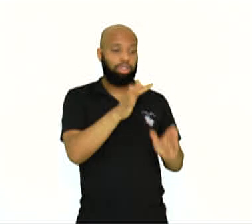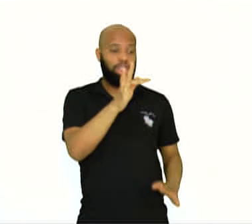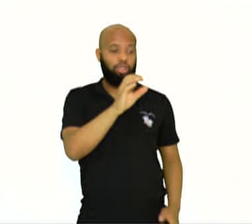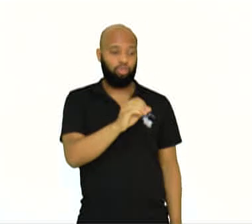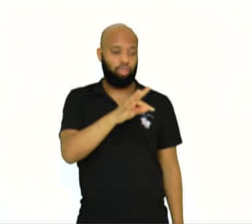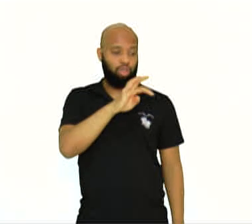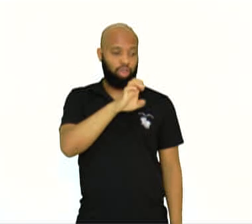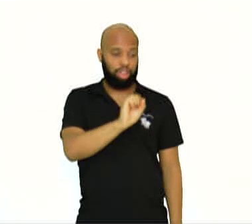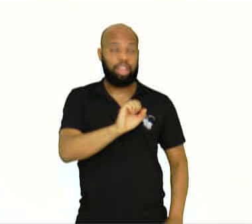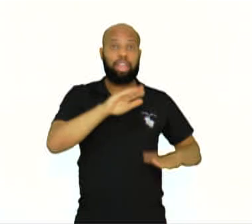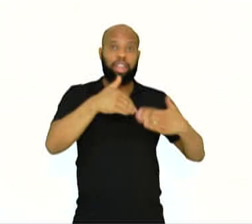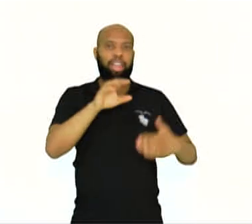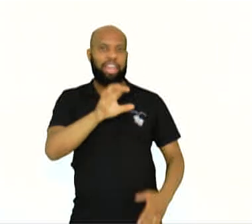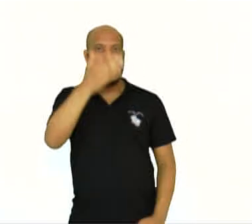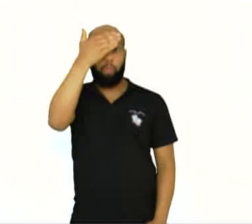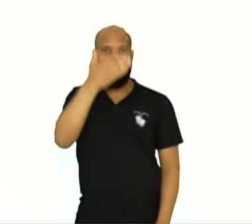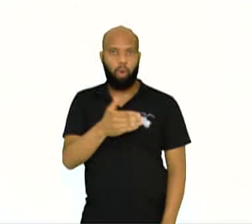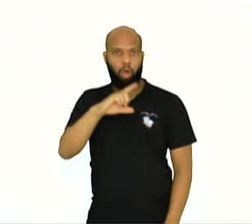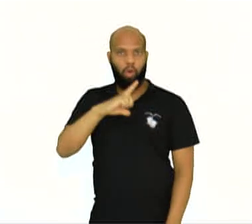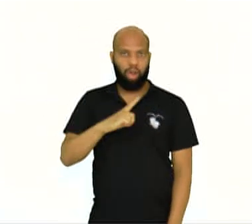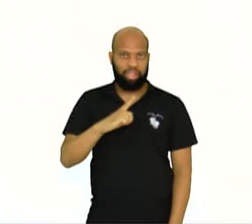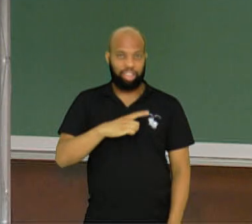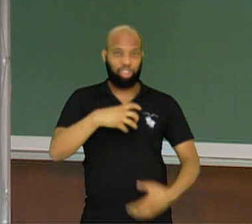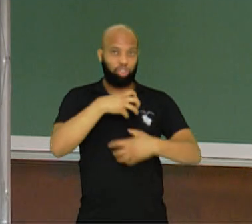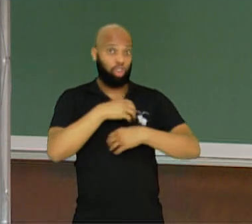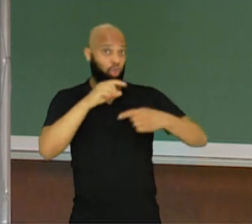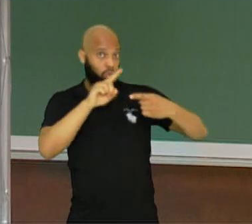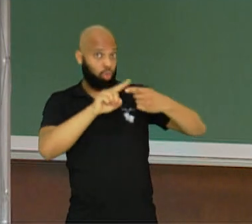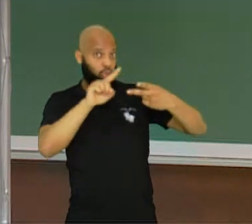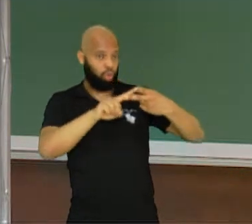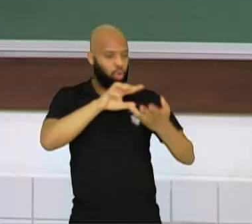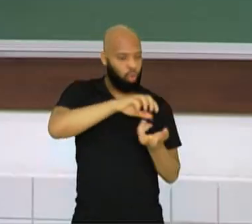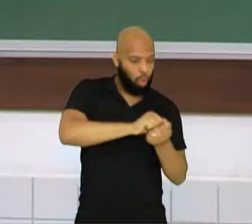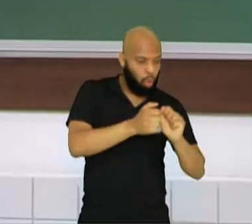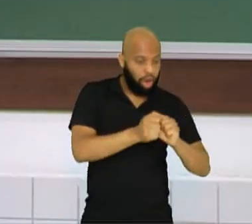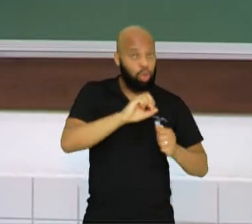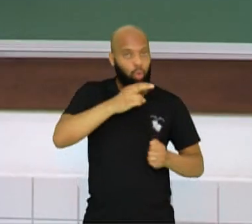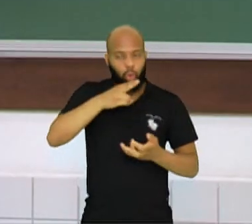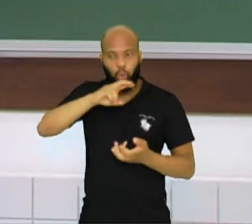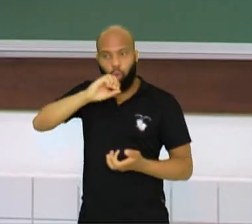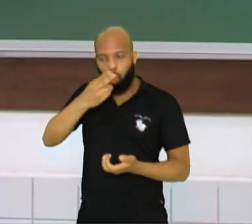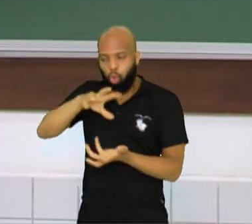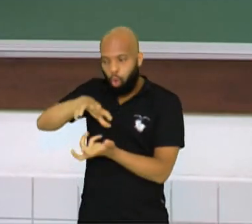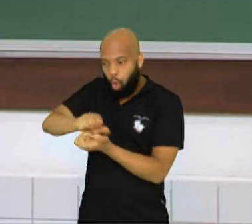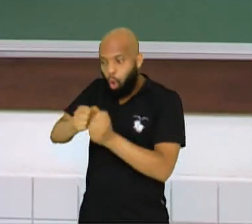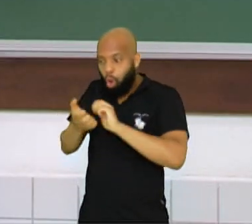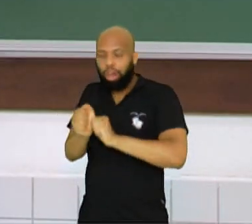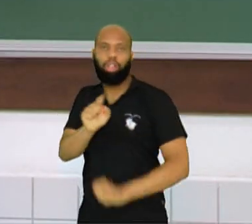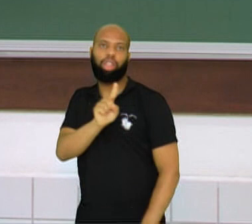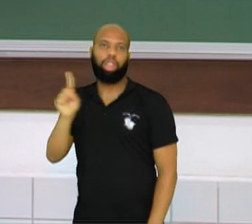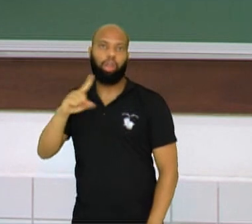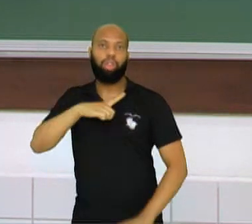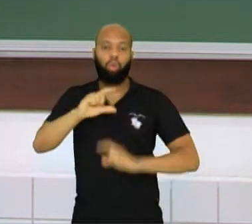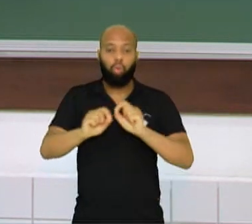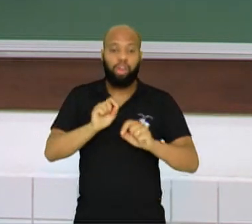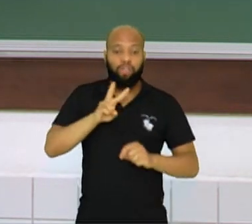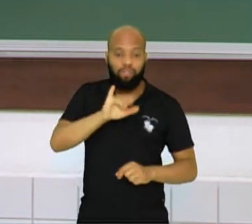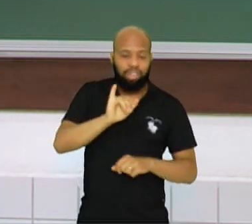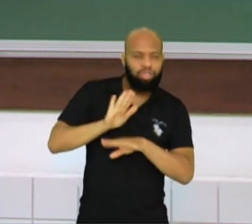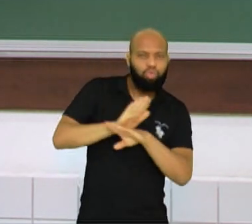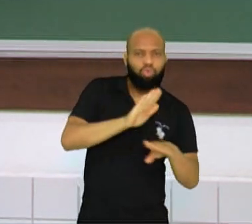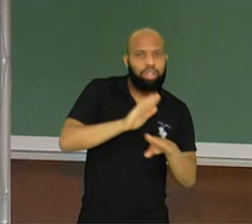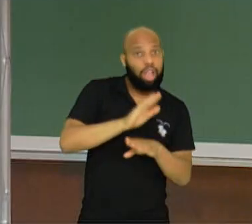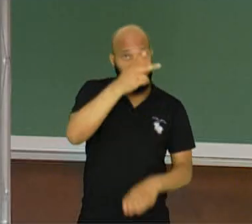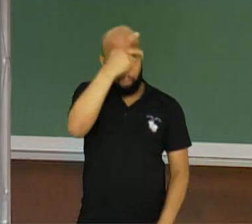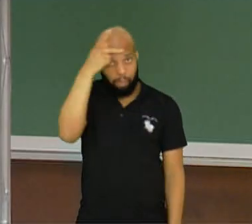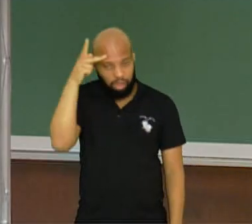evidências materiais e imateriais, elas vão então fazer o quê? Elas vão auxiliar o historiador na maneira dele compreender como